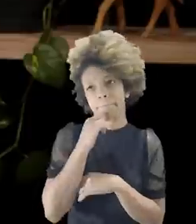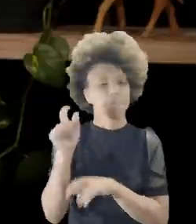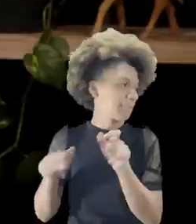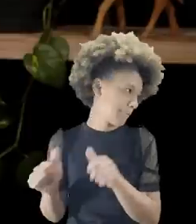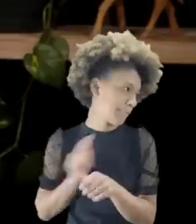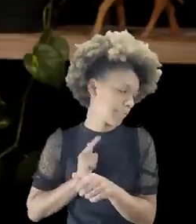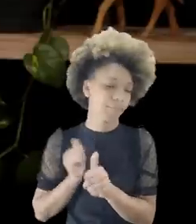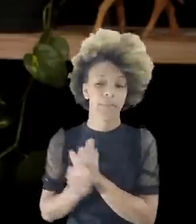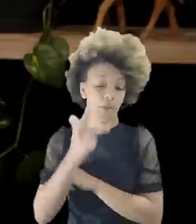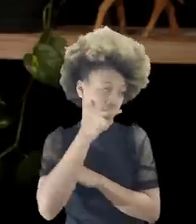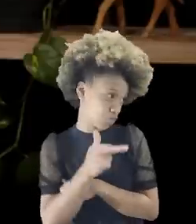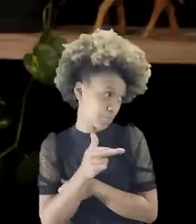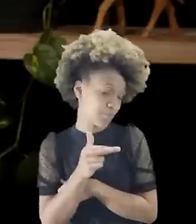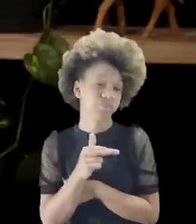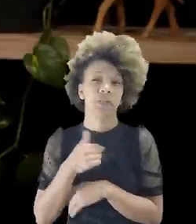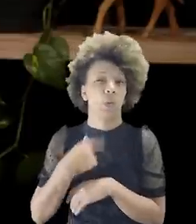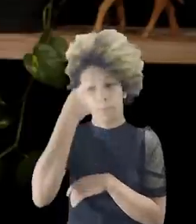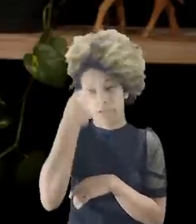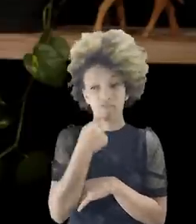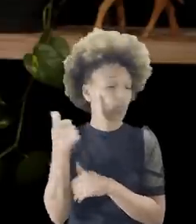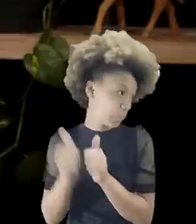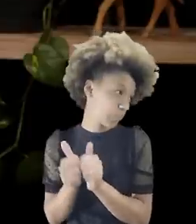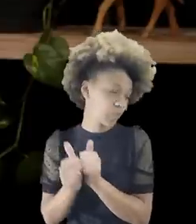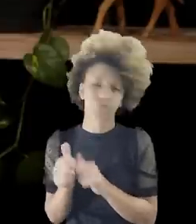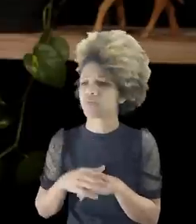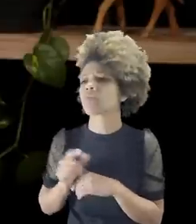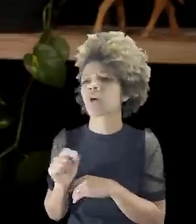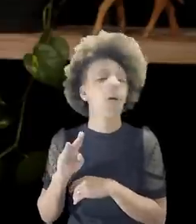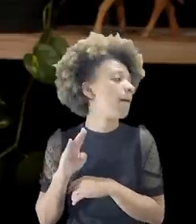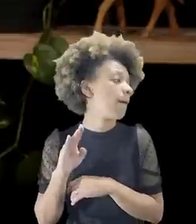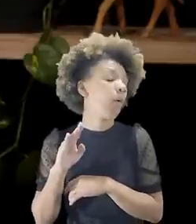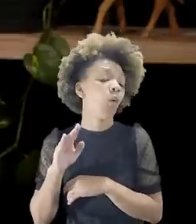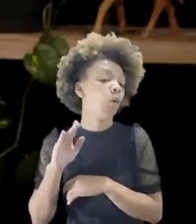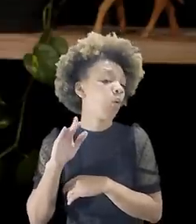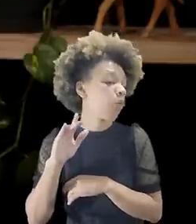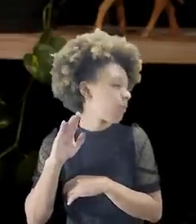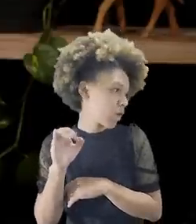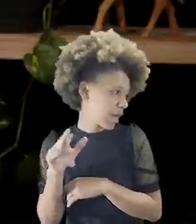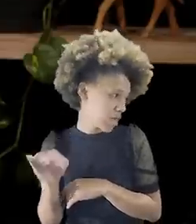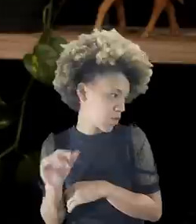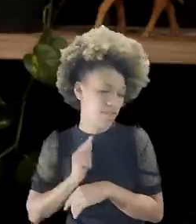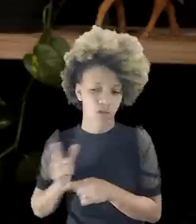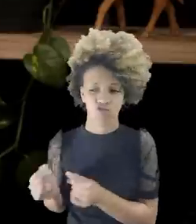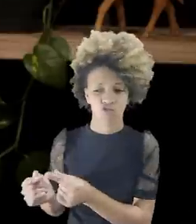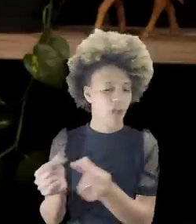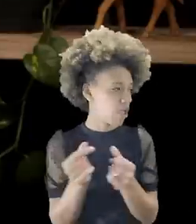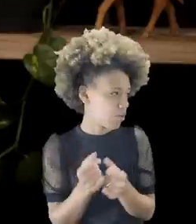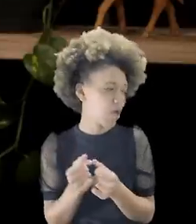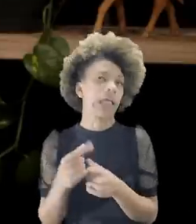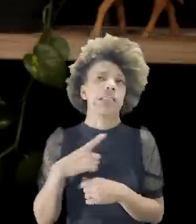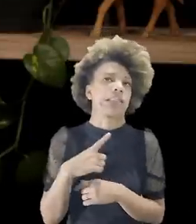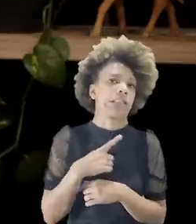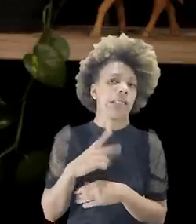é o quê A gente tem um machismo da Galera tem um estereótipo do jogador de futebol Hã o boleiro o boleiro é aquele cara que ganha dinheiro é um cara que vem geralmente